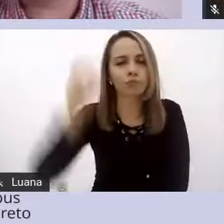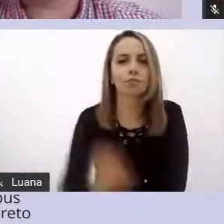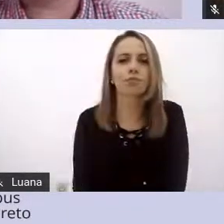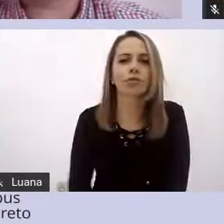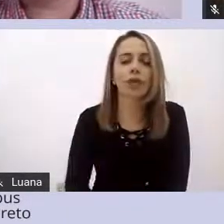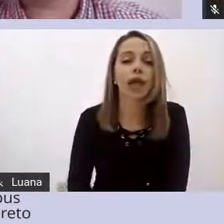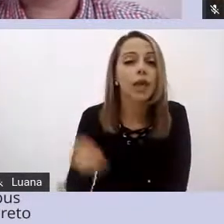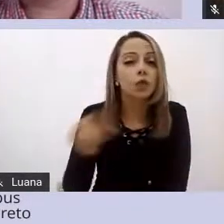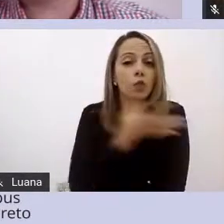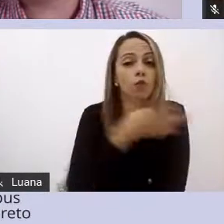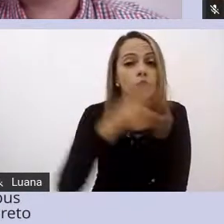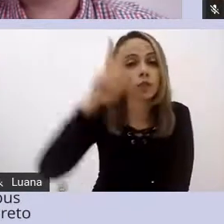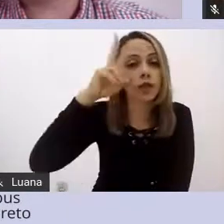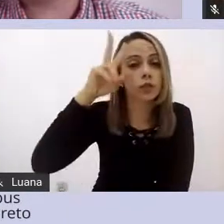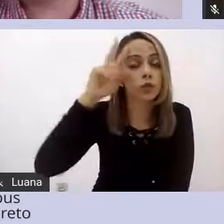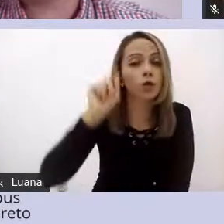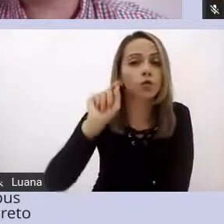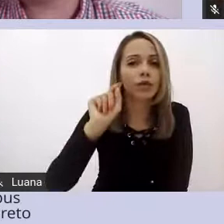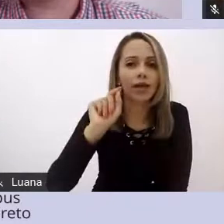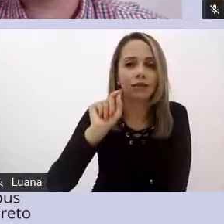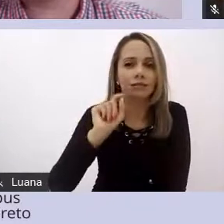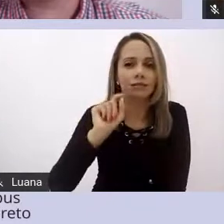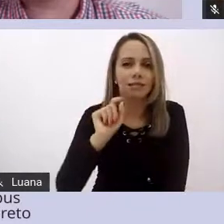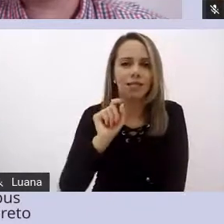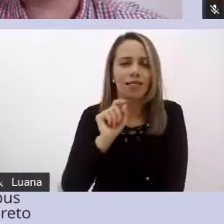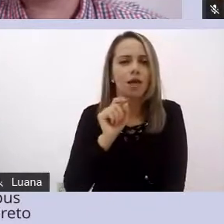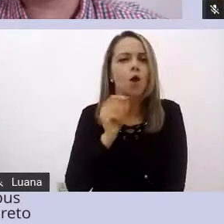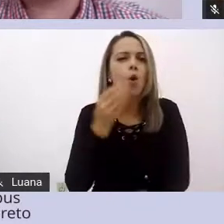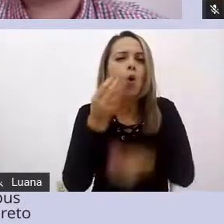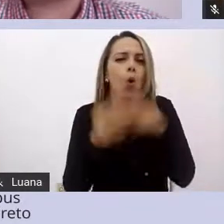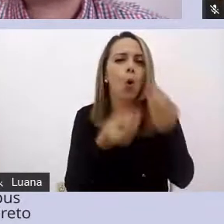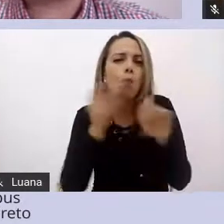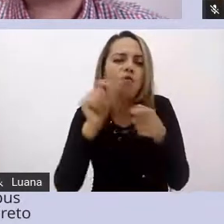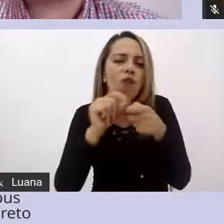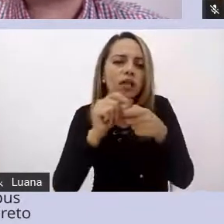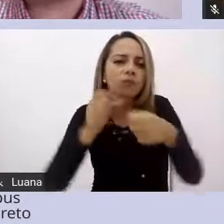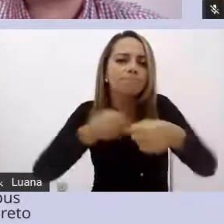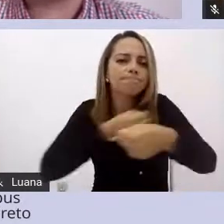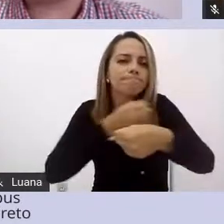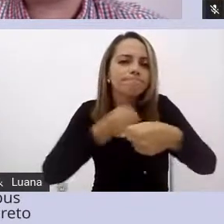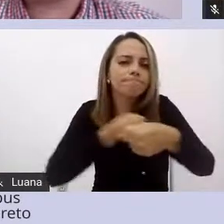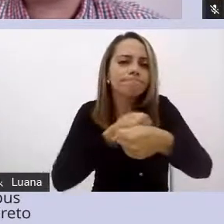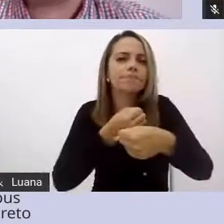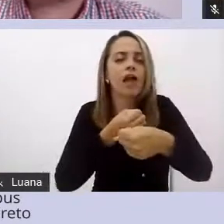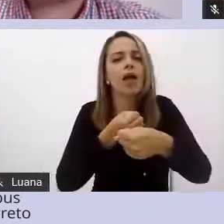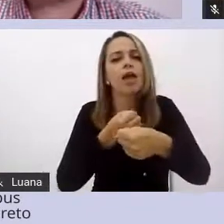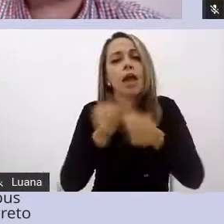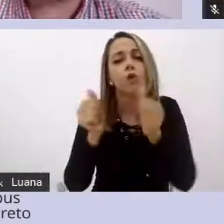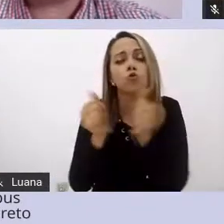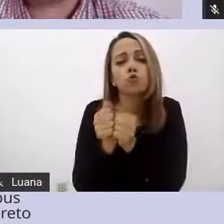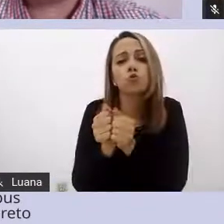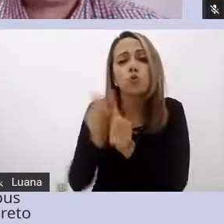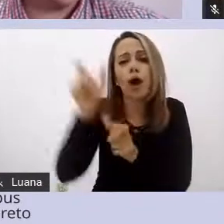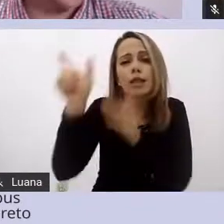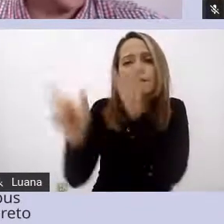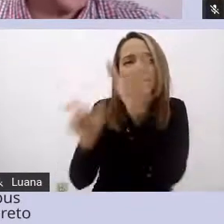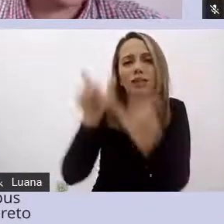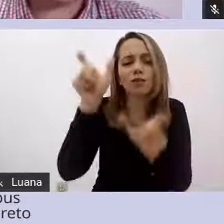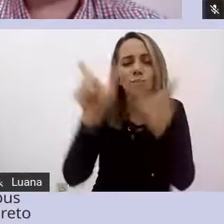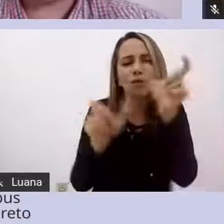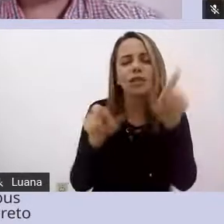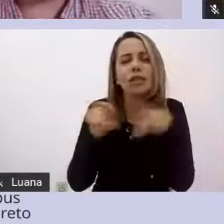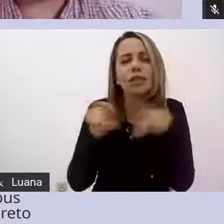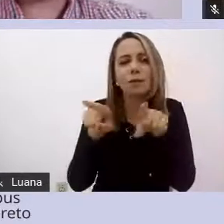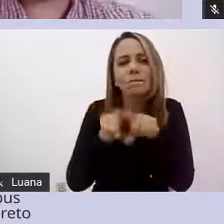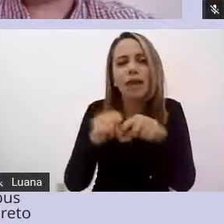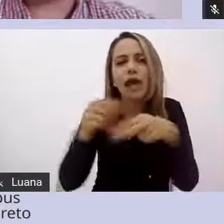é pensar que as técnicas viajam com as pessoas e com os produtos, com as coisas. É, essa